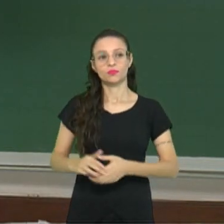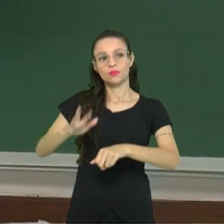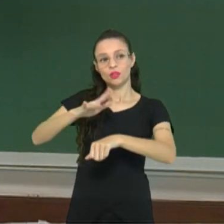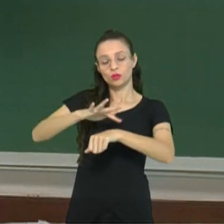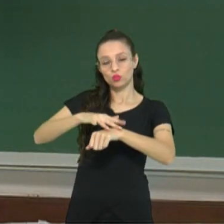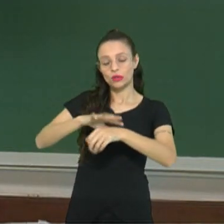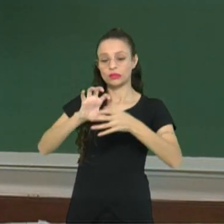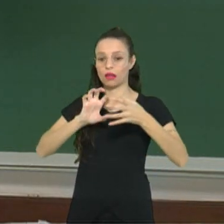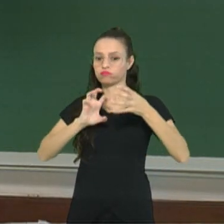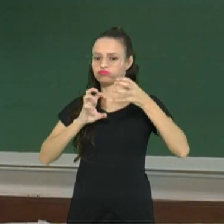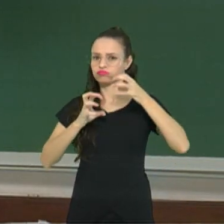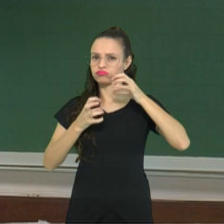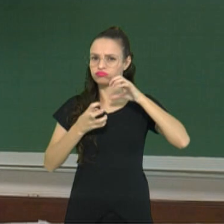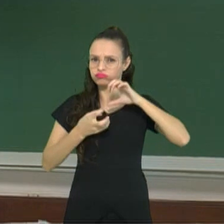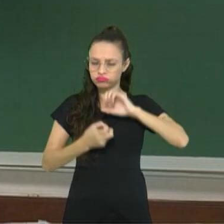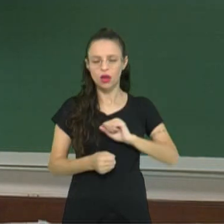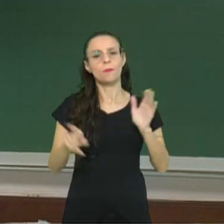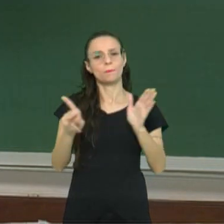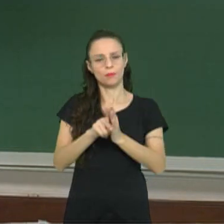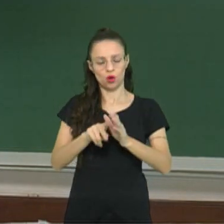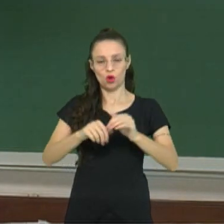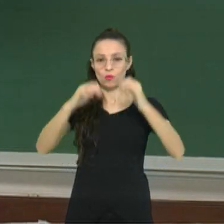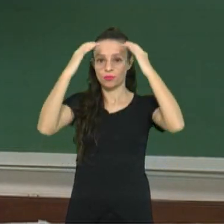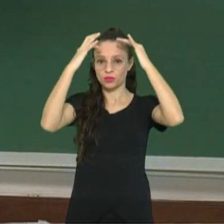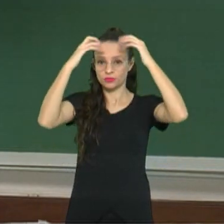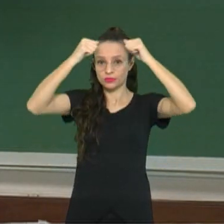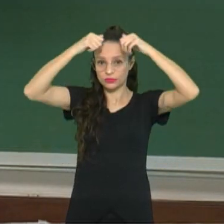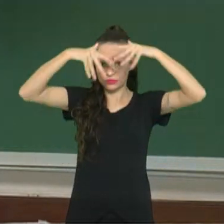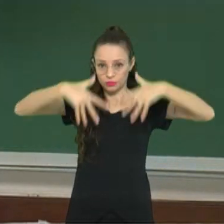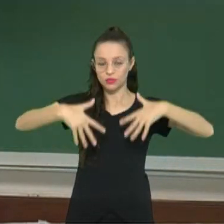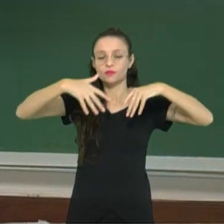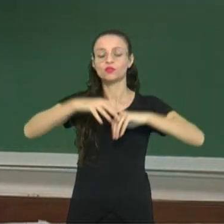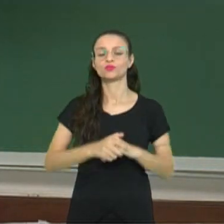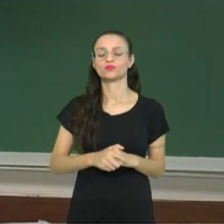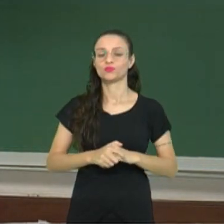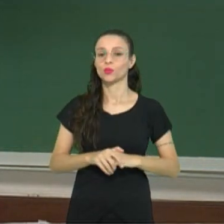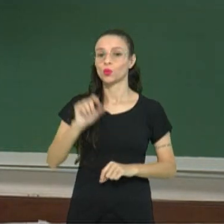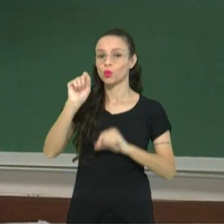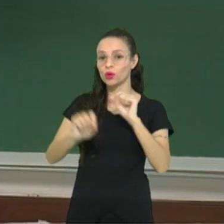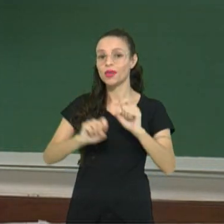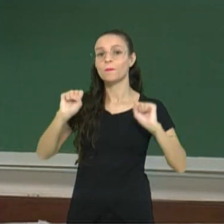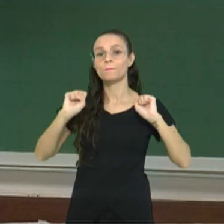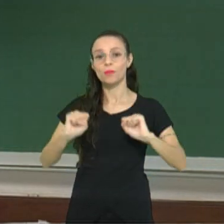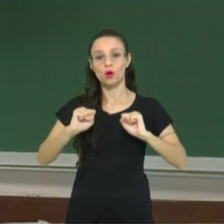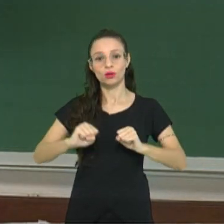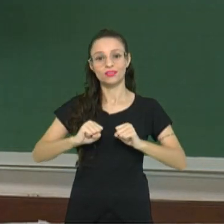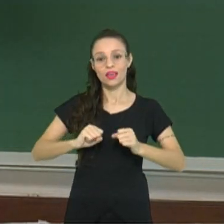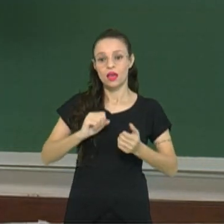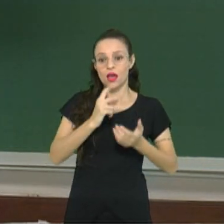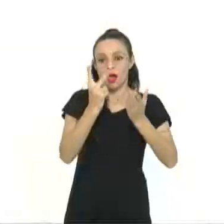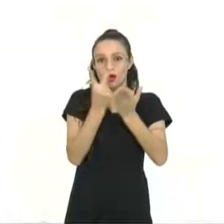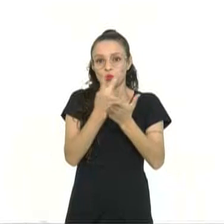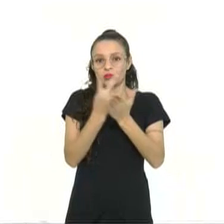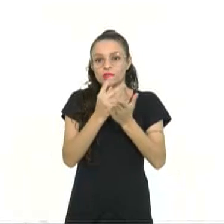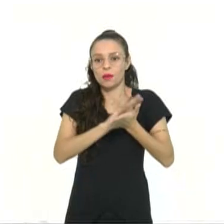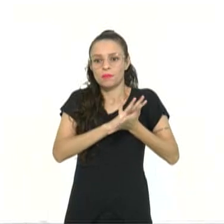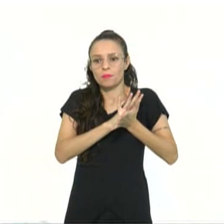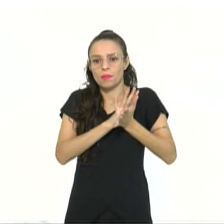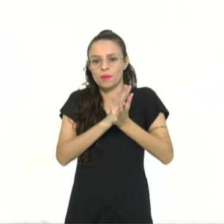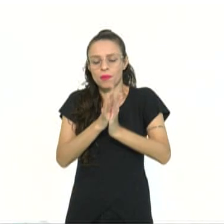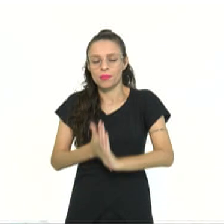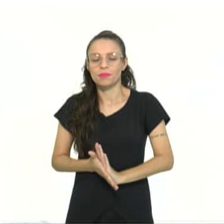Doenças degenerativas do sistema nervoso. Agora vamos falar das degenerativas, aquelas que causam uma destruição progressiva.